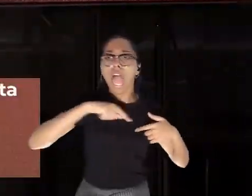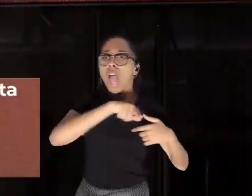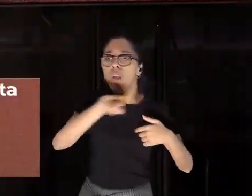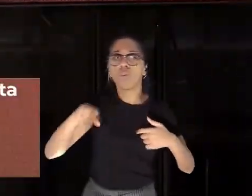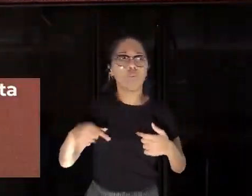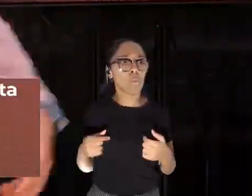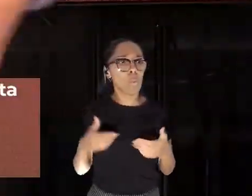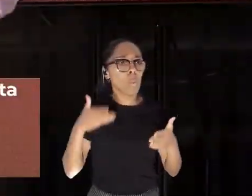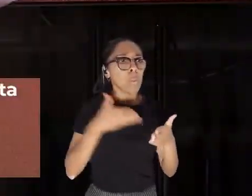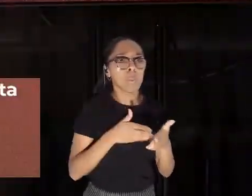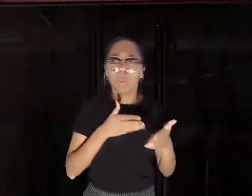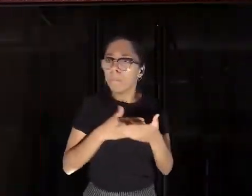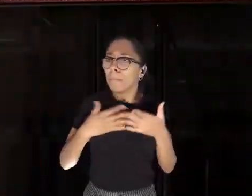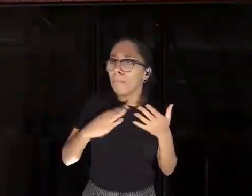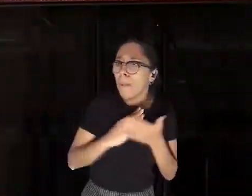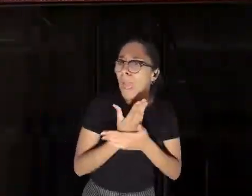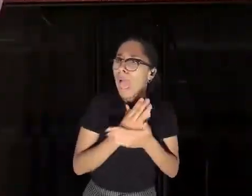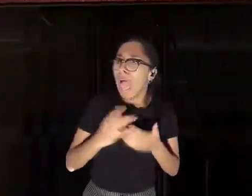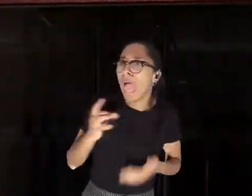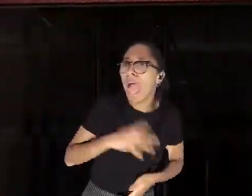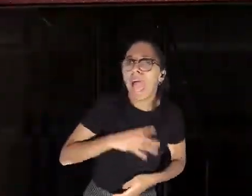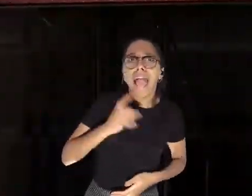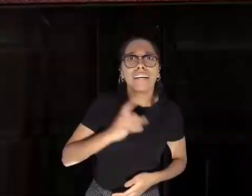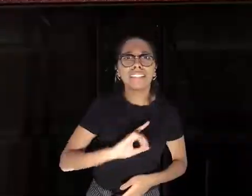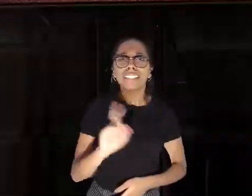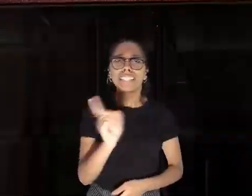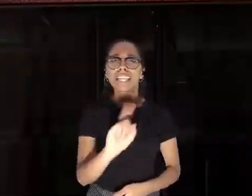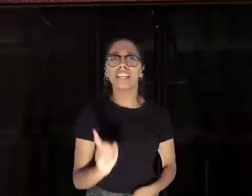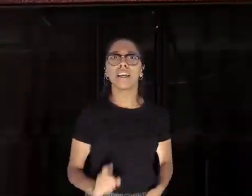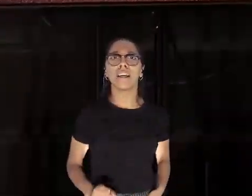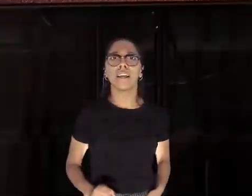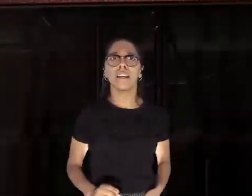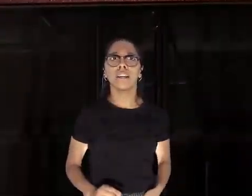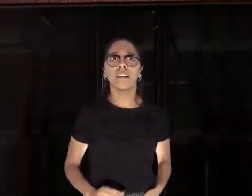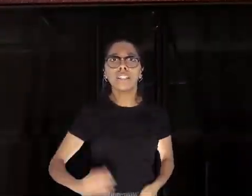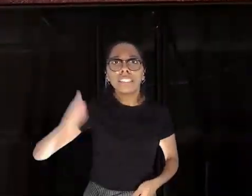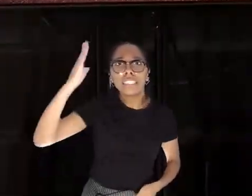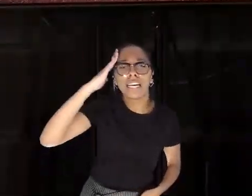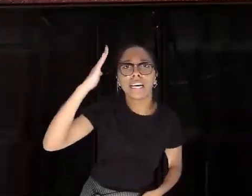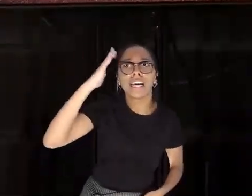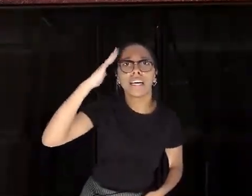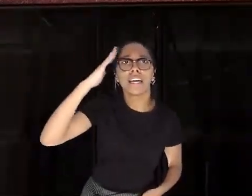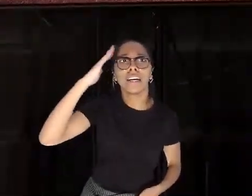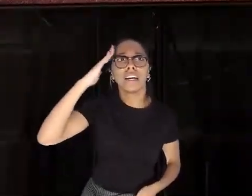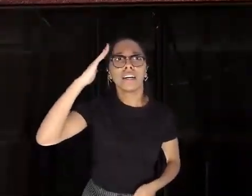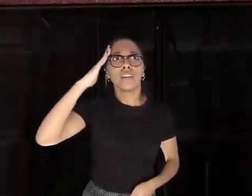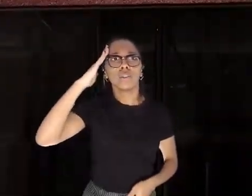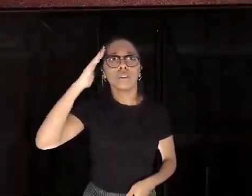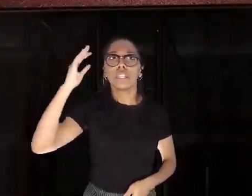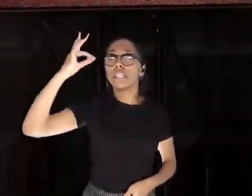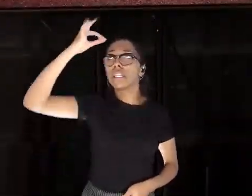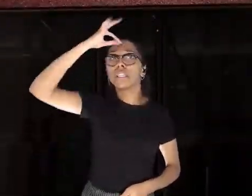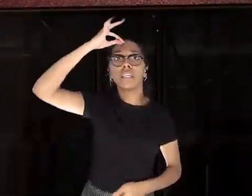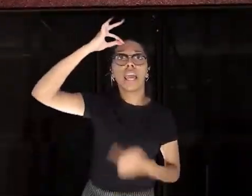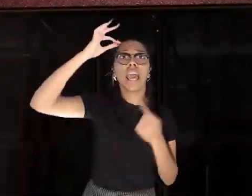templo. E esse templo do Espírito, que tem o Espírito, sabe o que que ele faz? Repita comigo: ele é